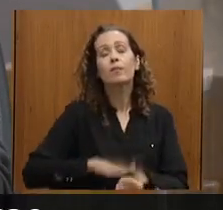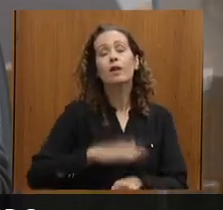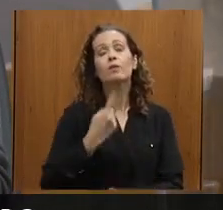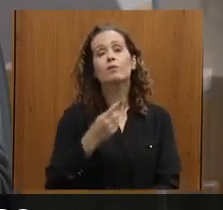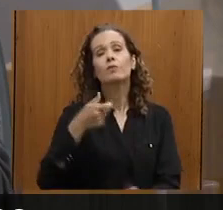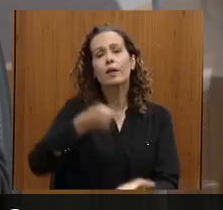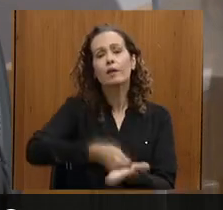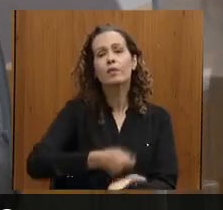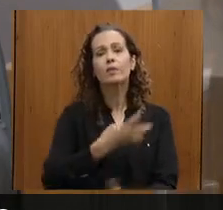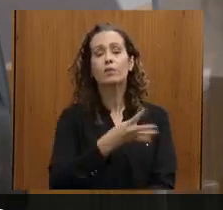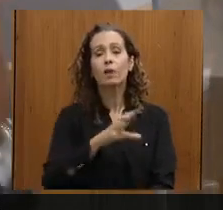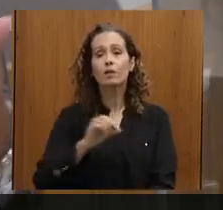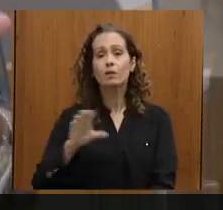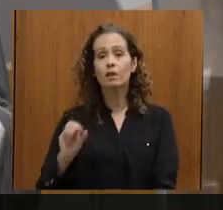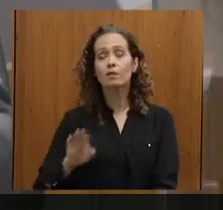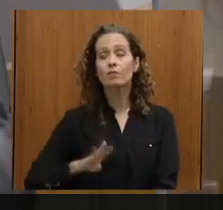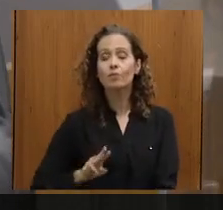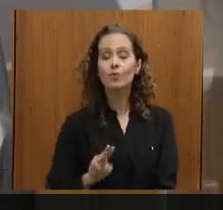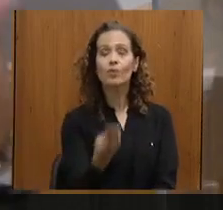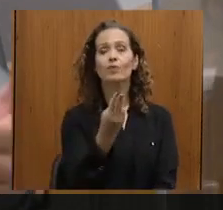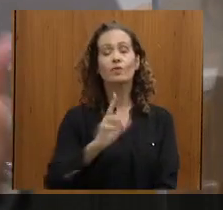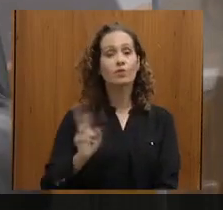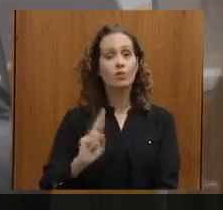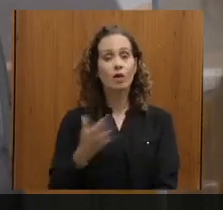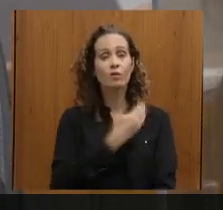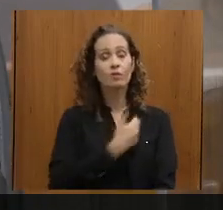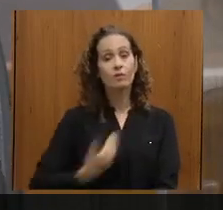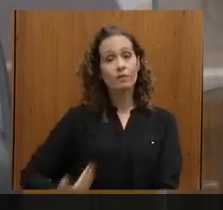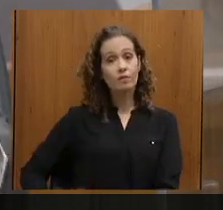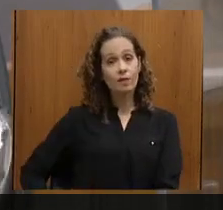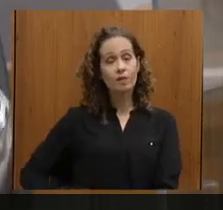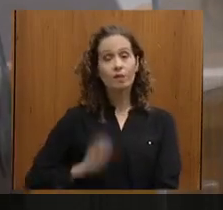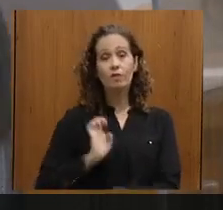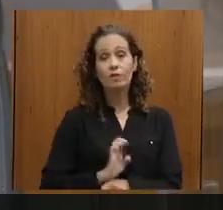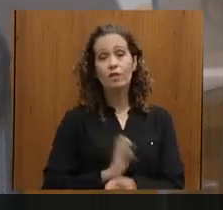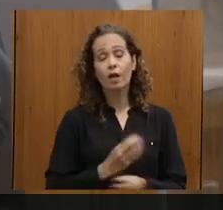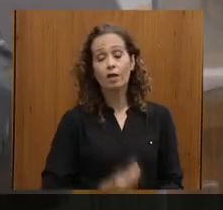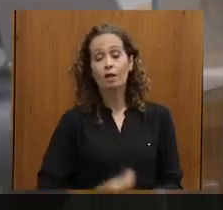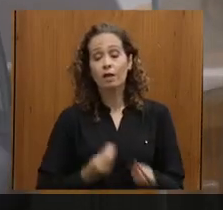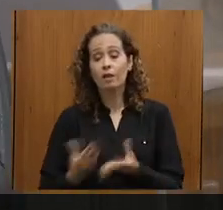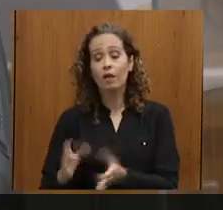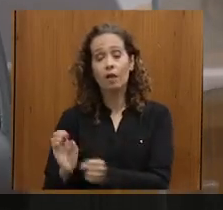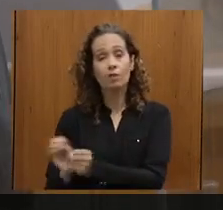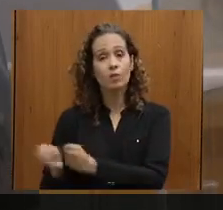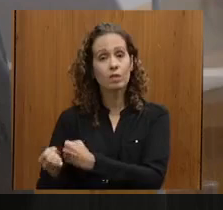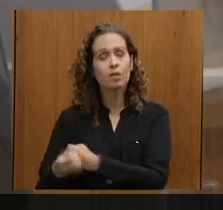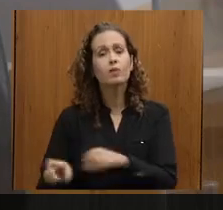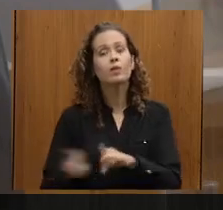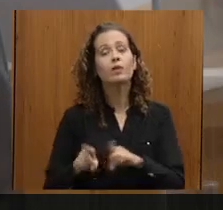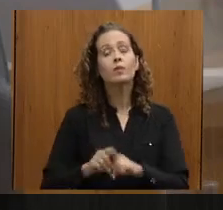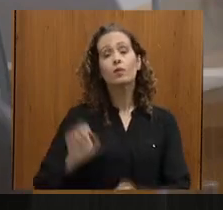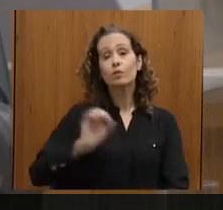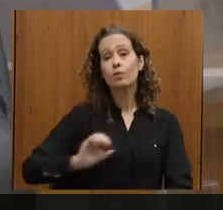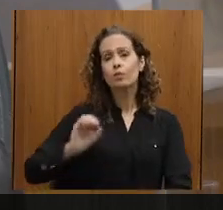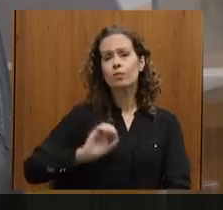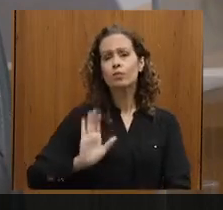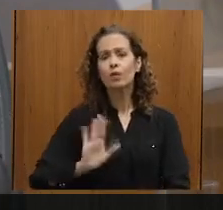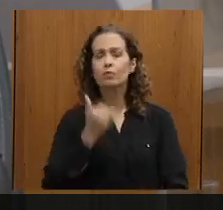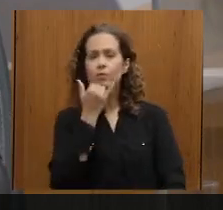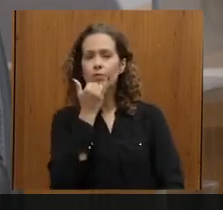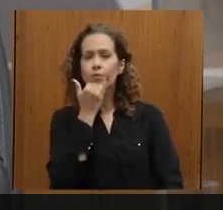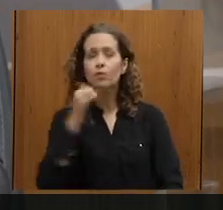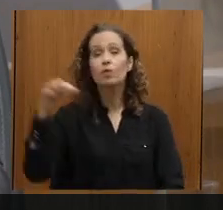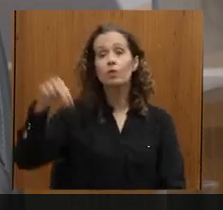de dívidas da saúde do governo do Estado para os municípios. E, a partir de outubro, de novembro, perdão, de